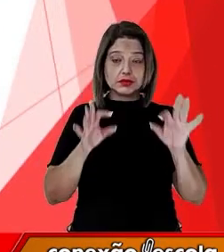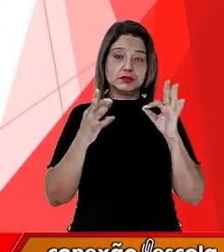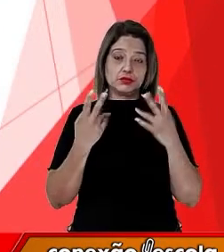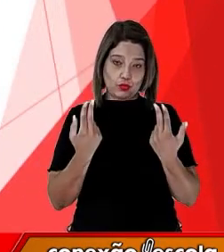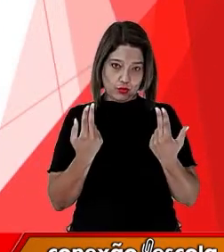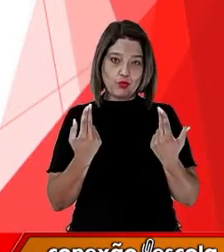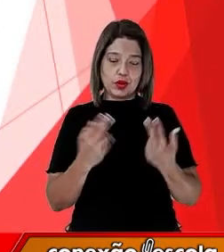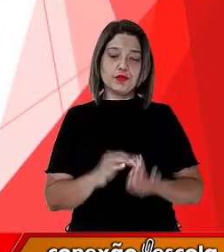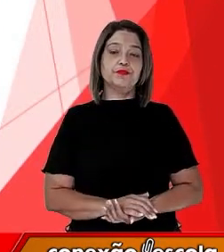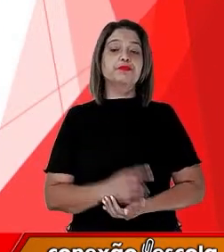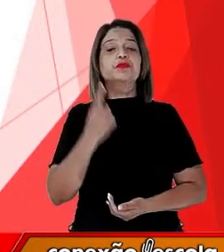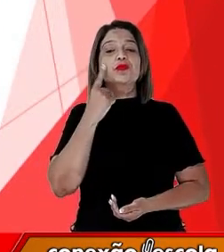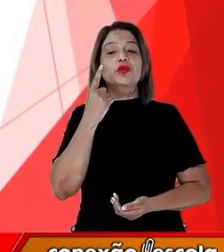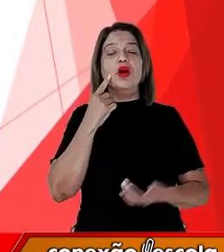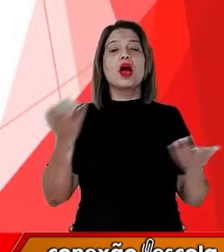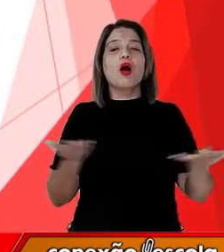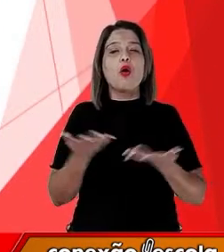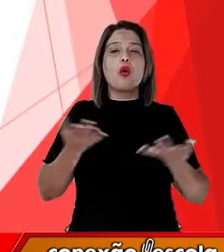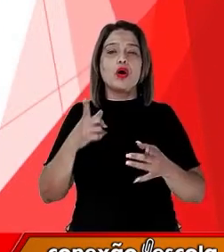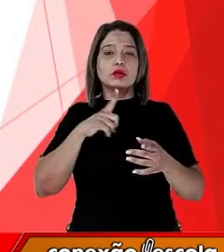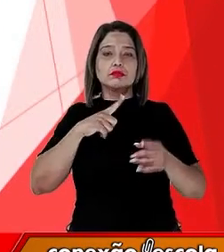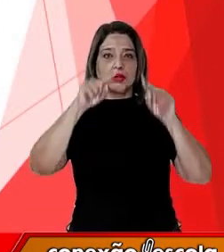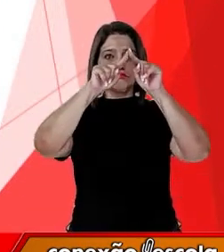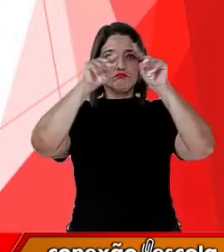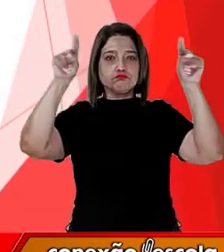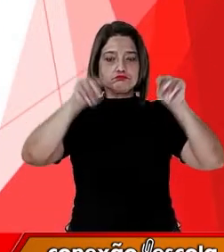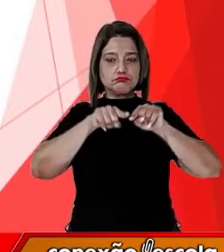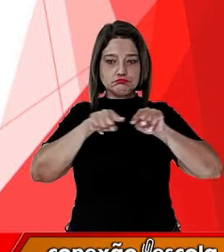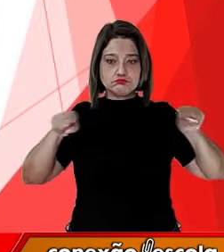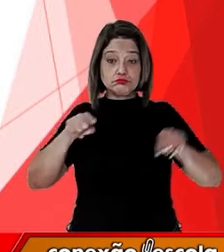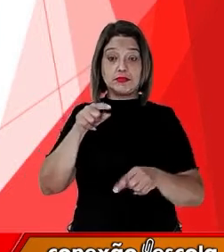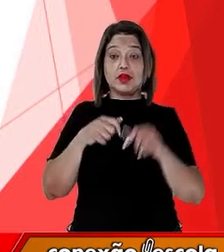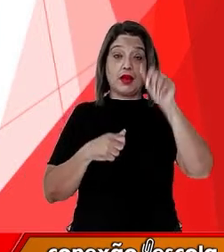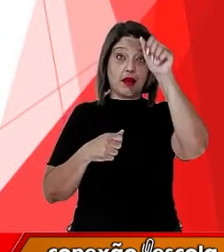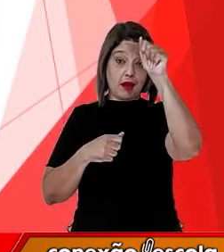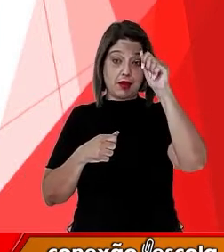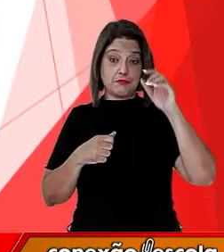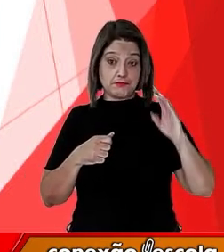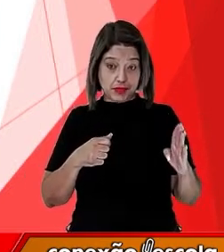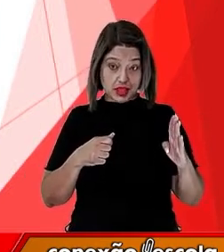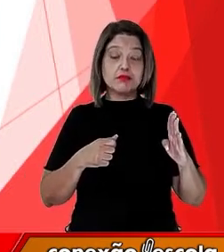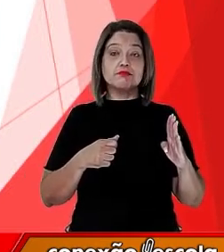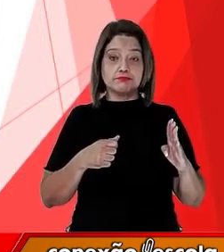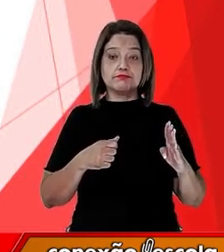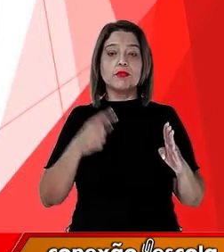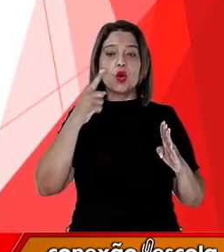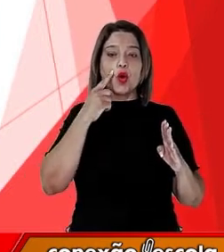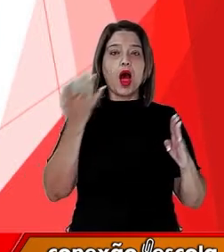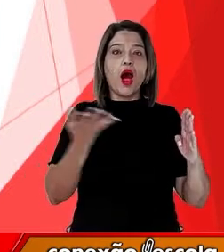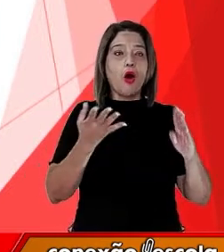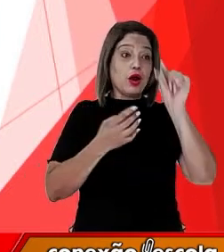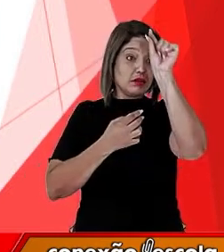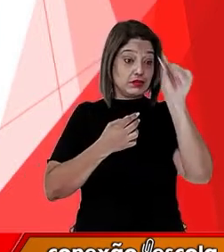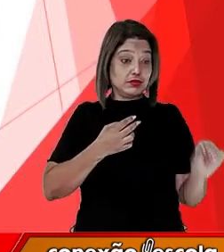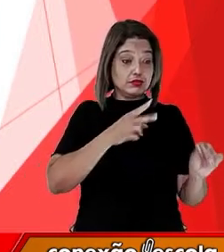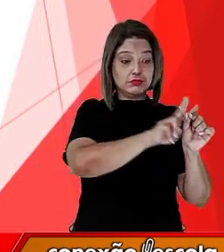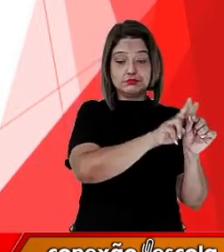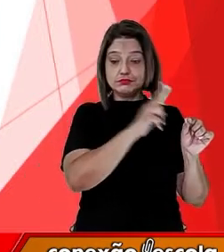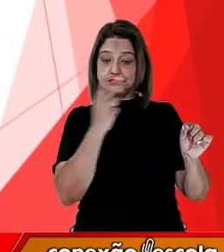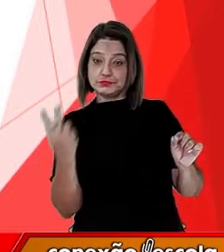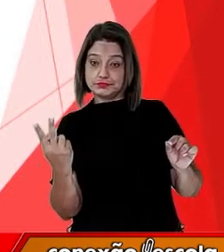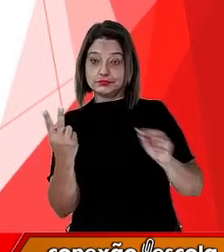reta AB e ele foi transladado aqui na minha horizontal